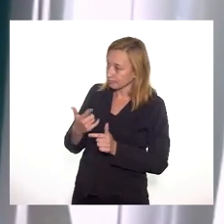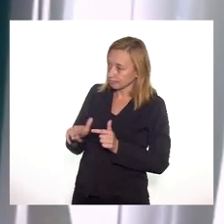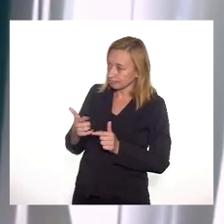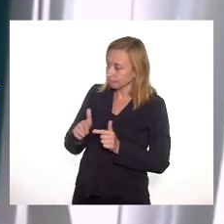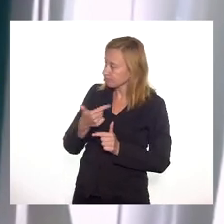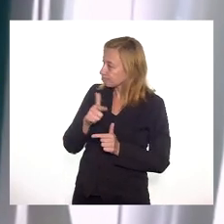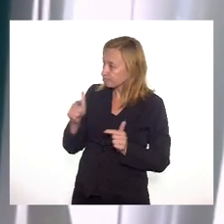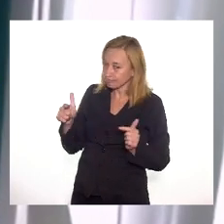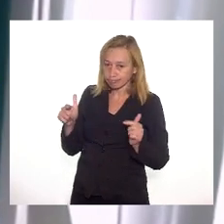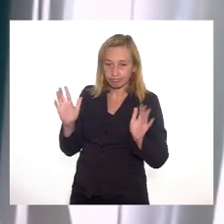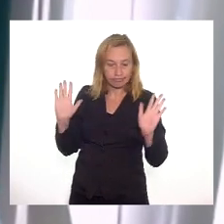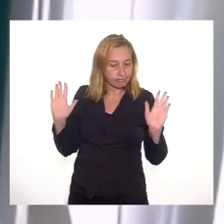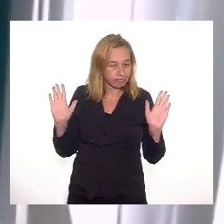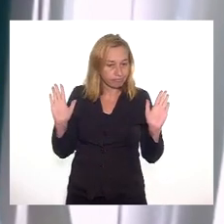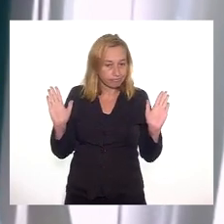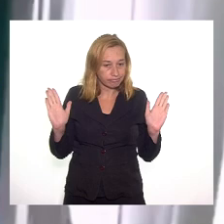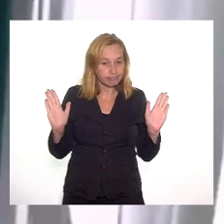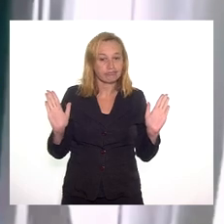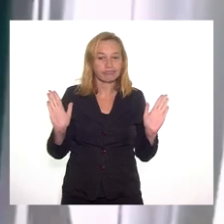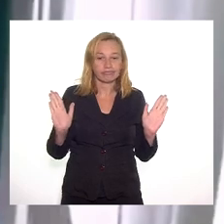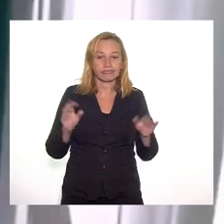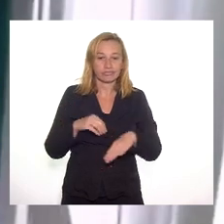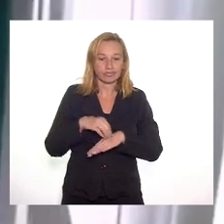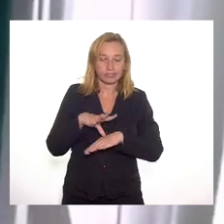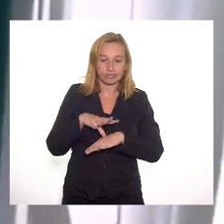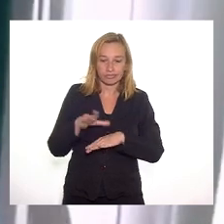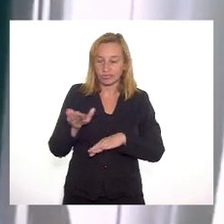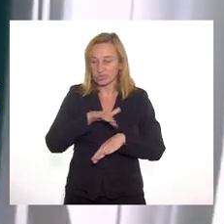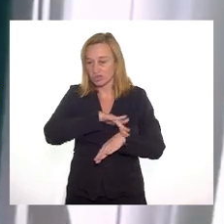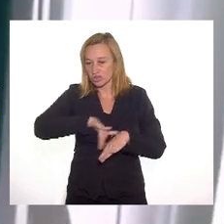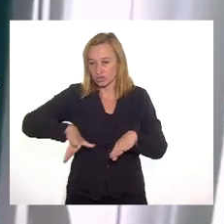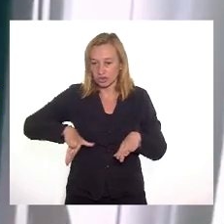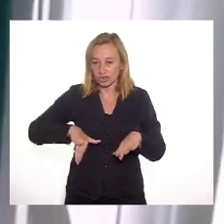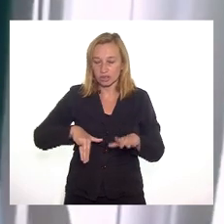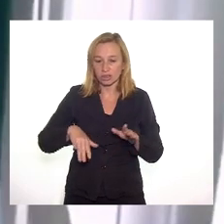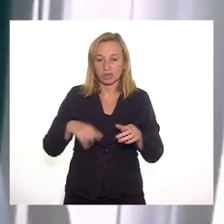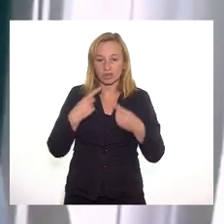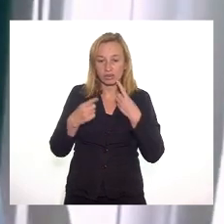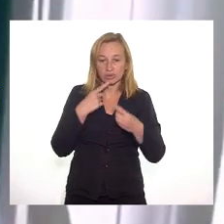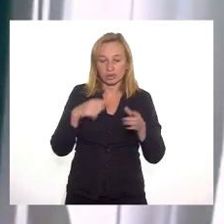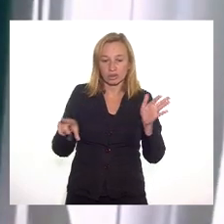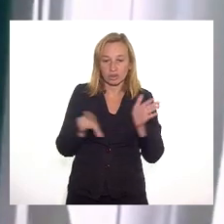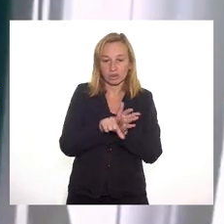faça um cavalo de batalha e a gente tira o destaque e discute na lei complementar.